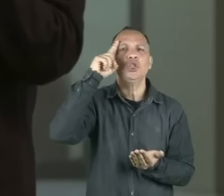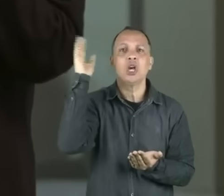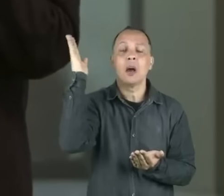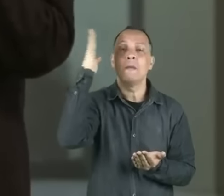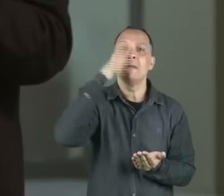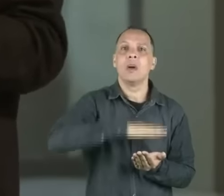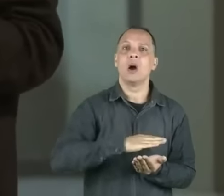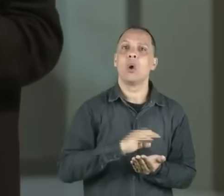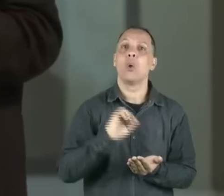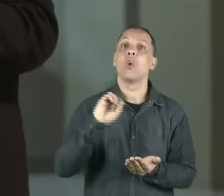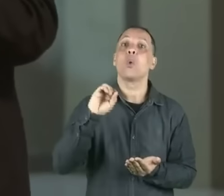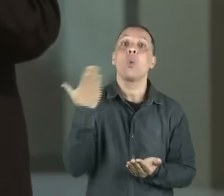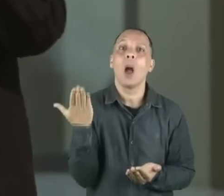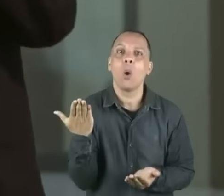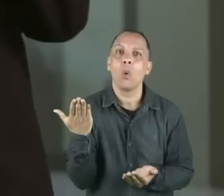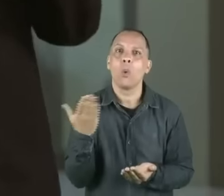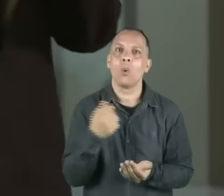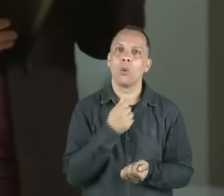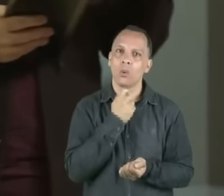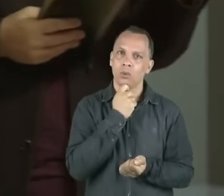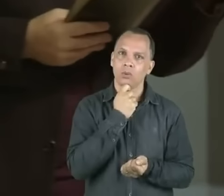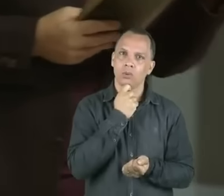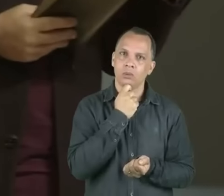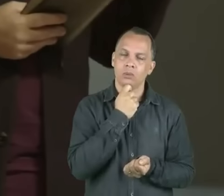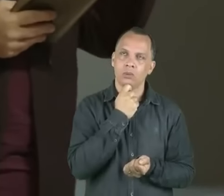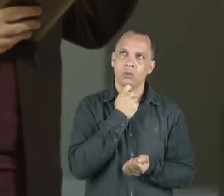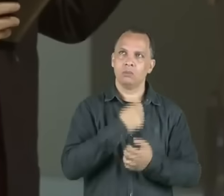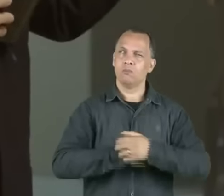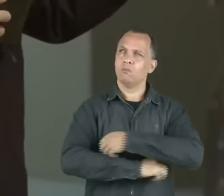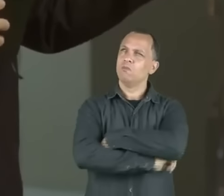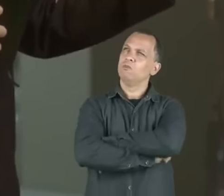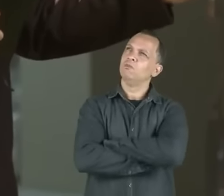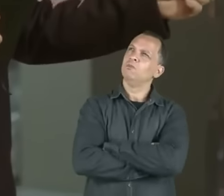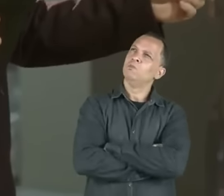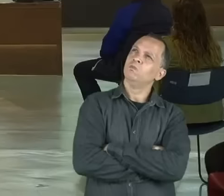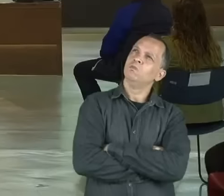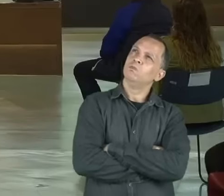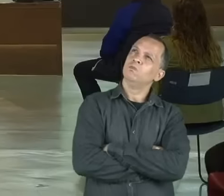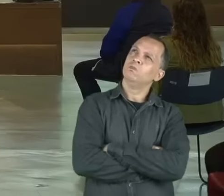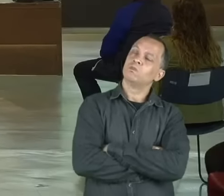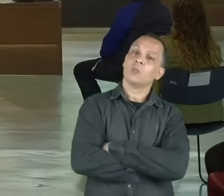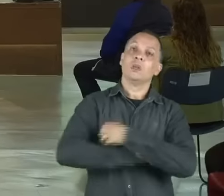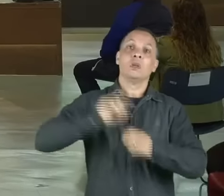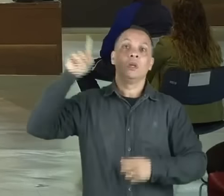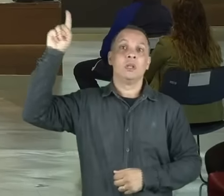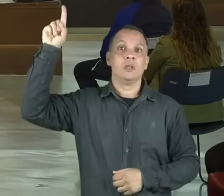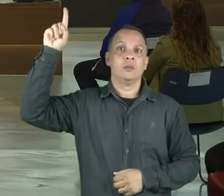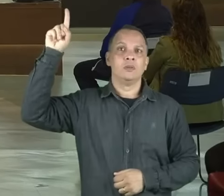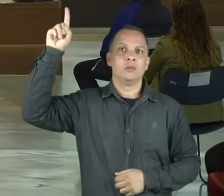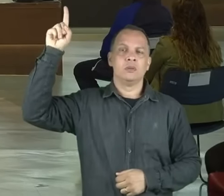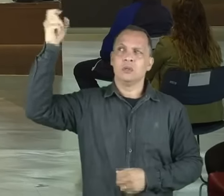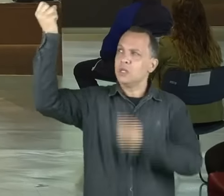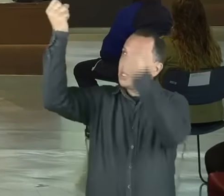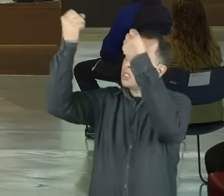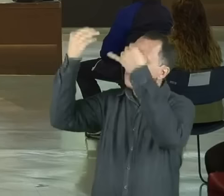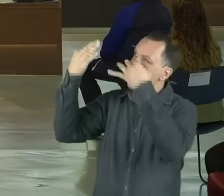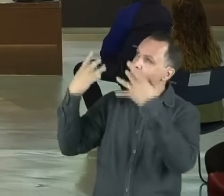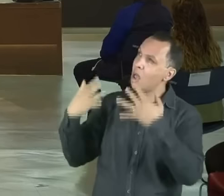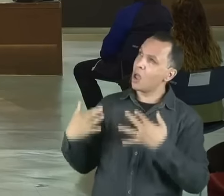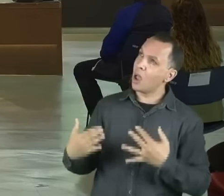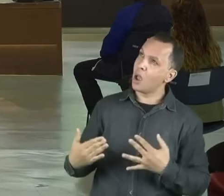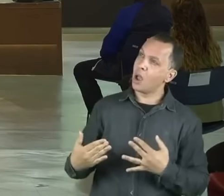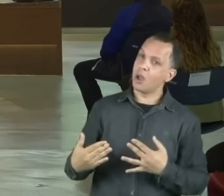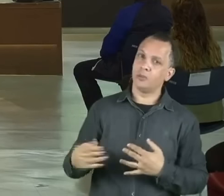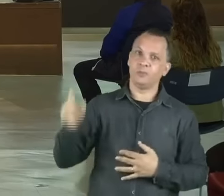e Jesus disse que basta a cada dia o seu mal e basta